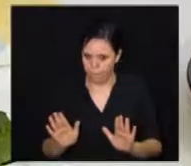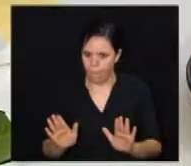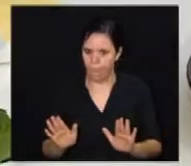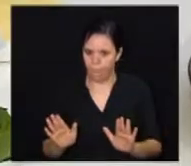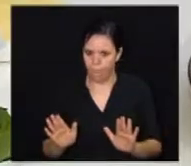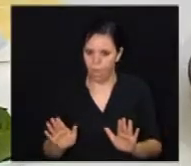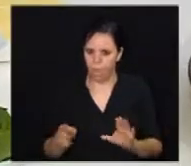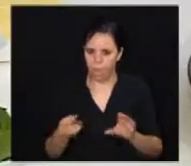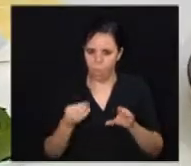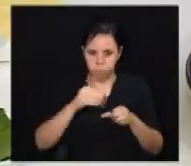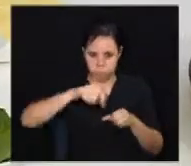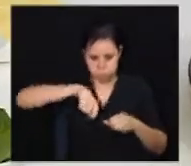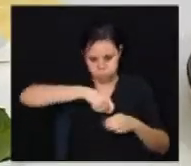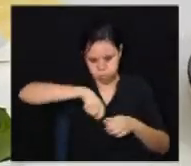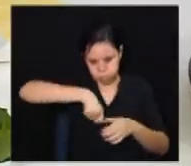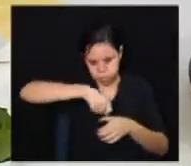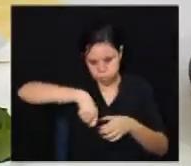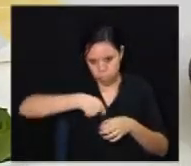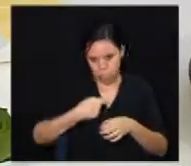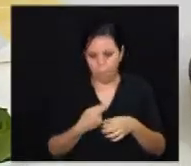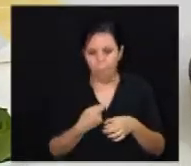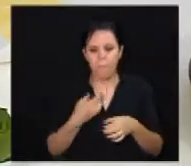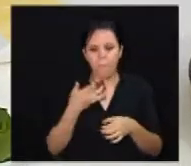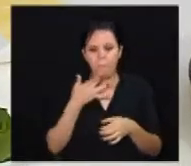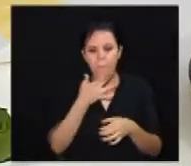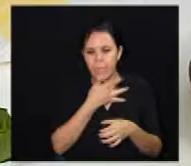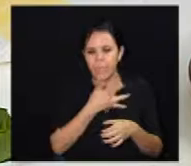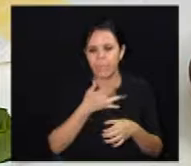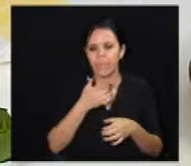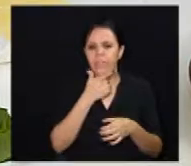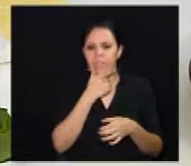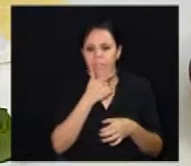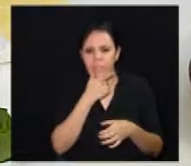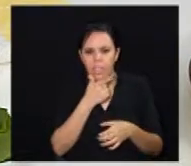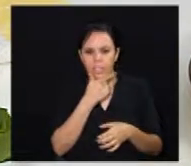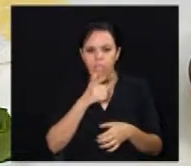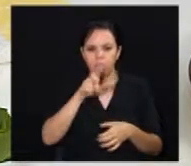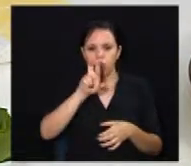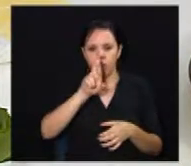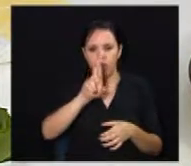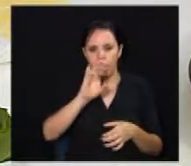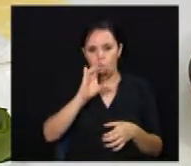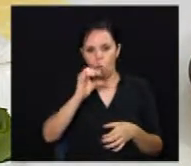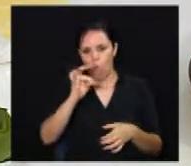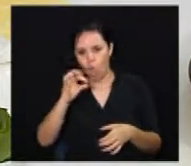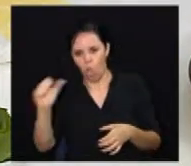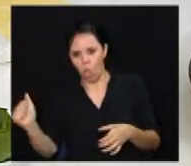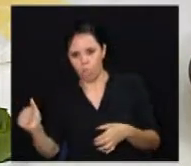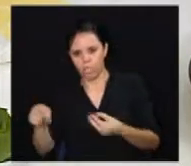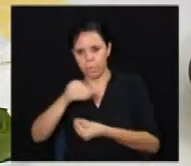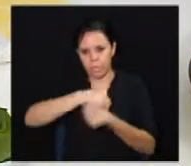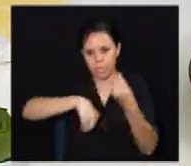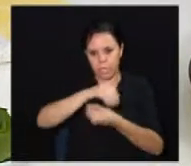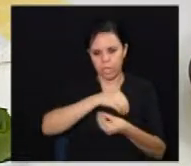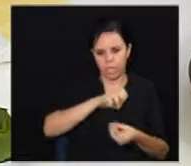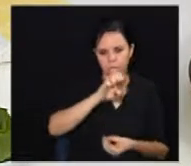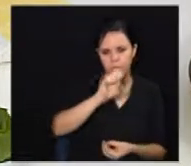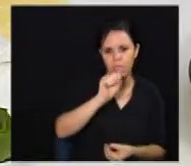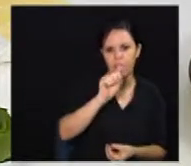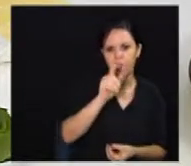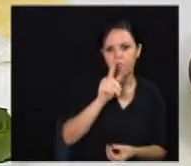eu tô com o recheio dela, Tá. que é a ricota com espinafre picado e raspa de limão